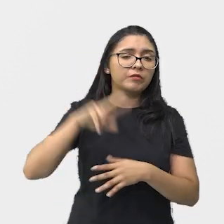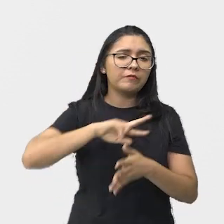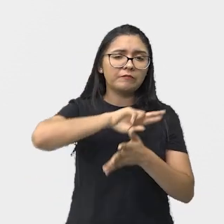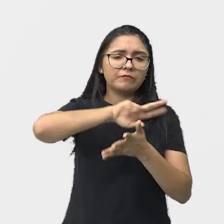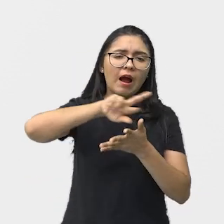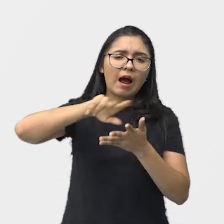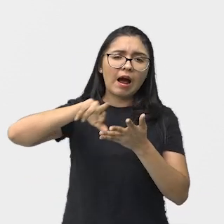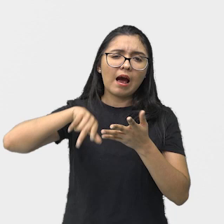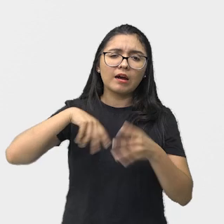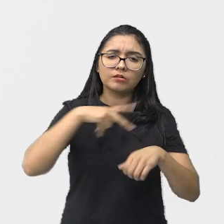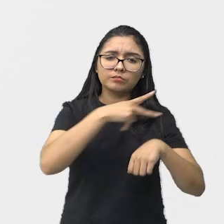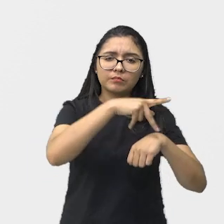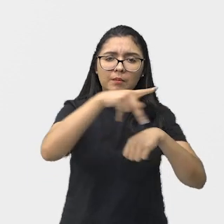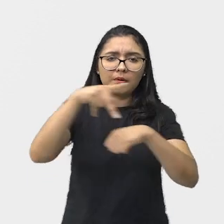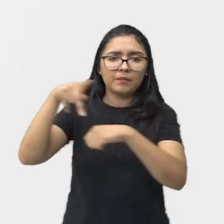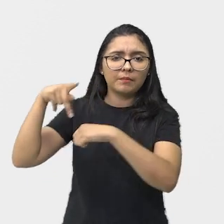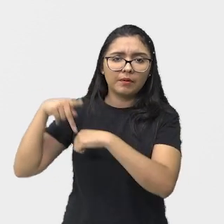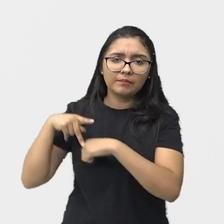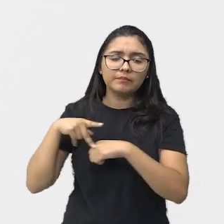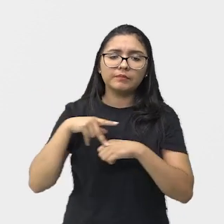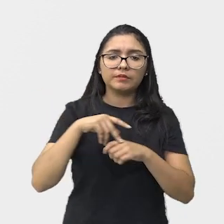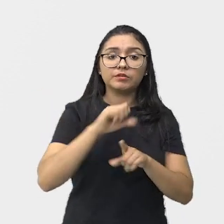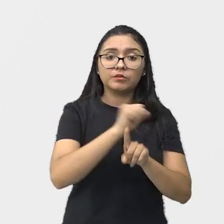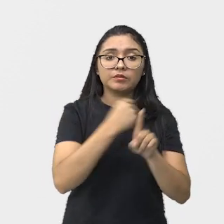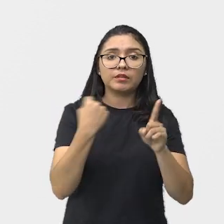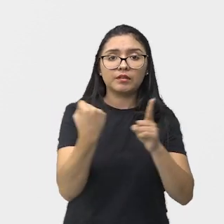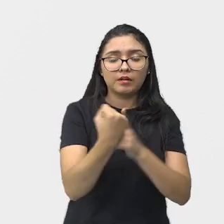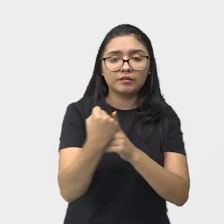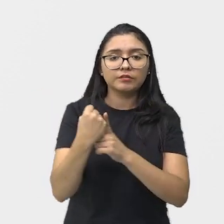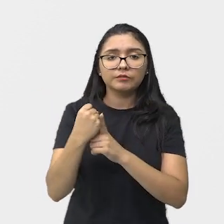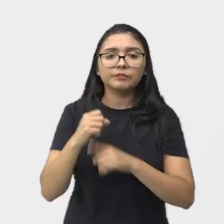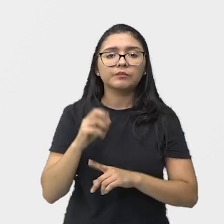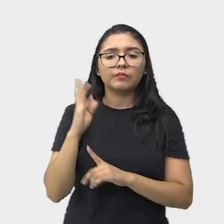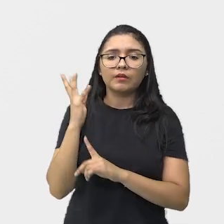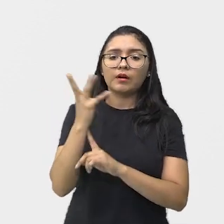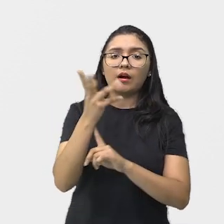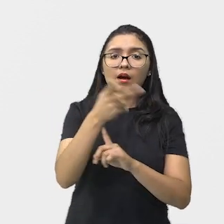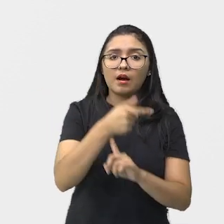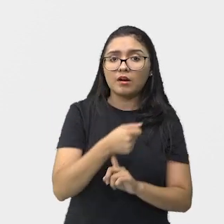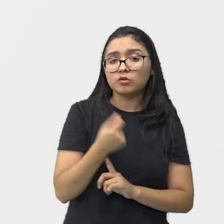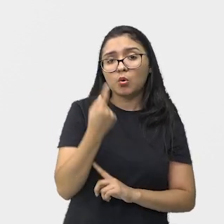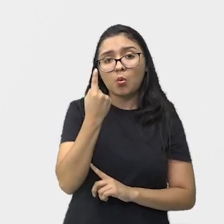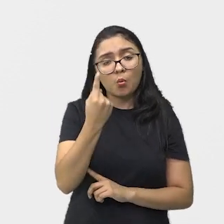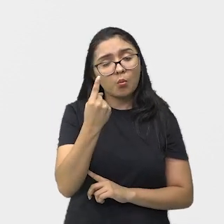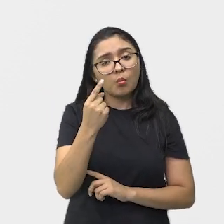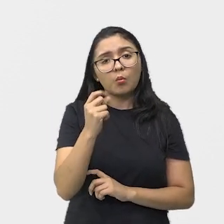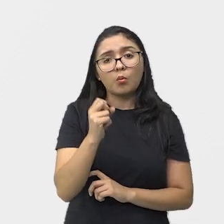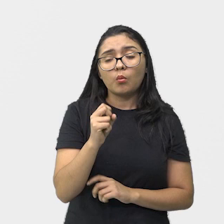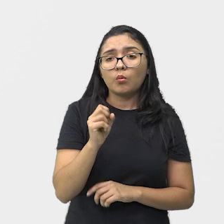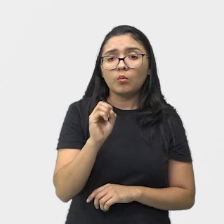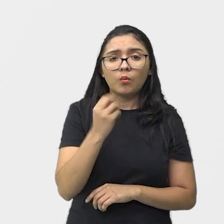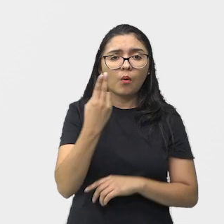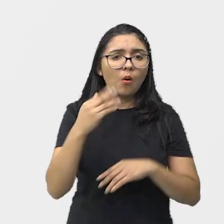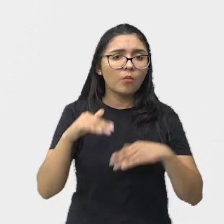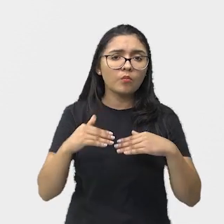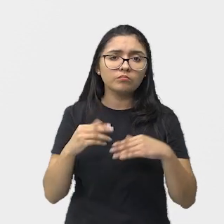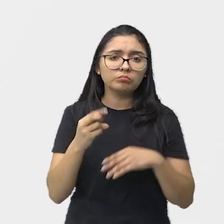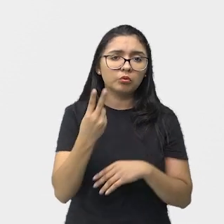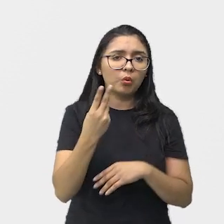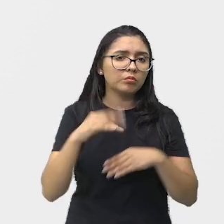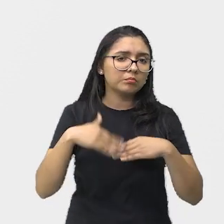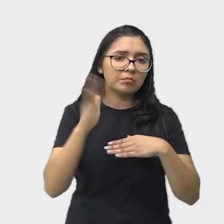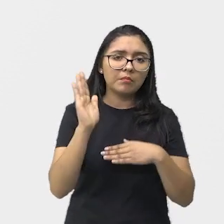povos e remotas sociedades primitivas. É a arte que um ou mais atores interpretam uma história